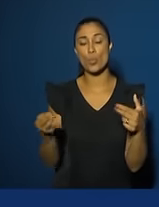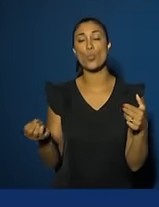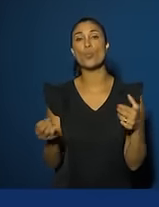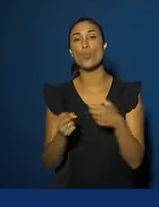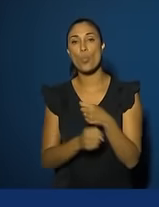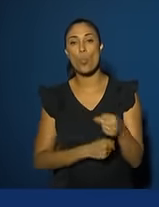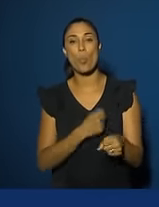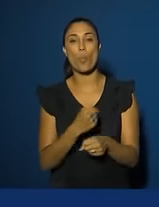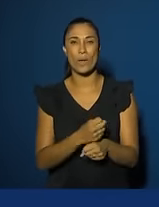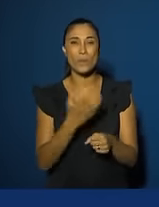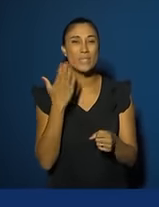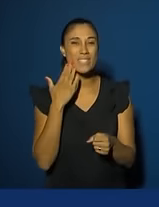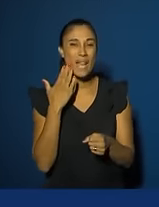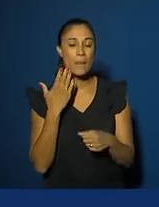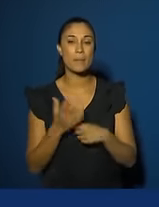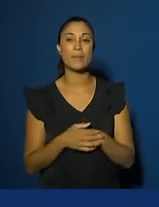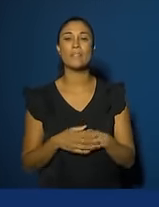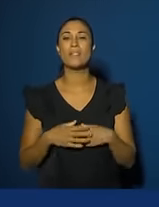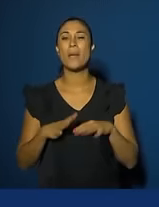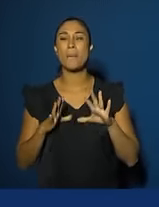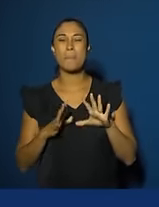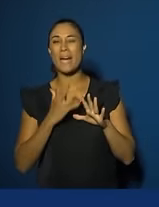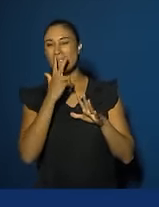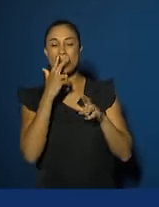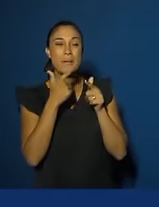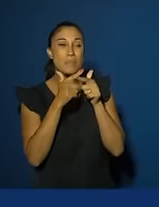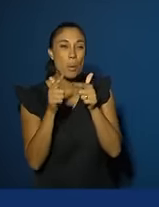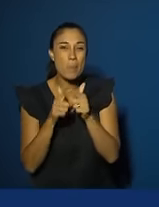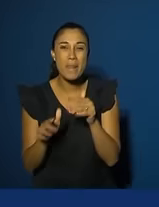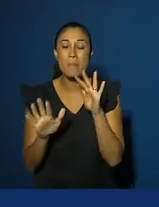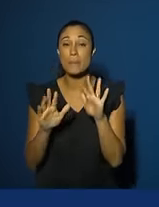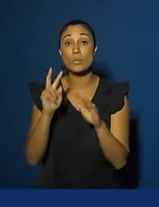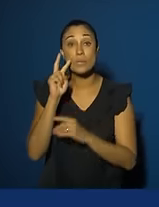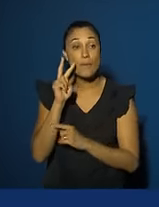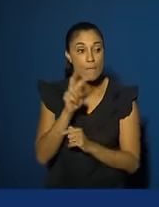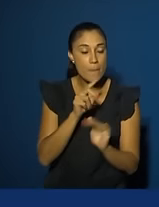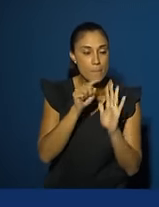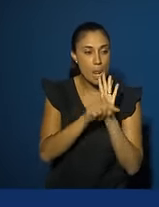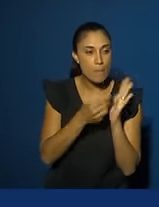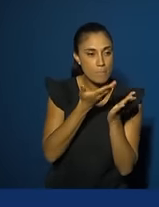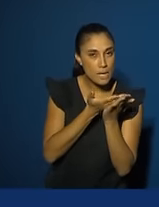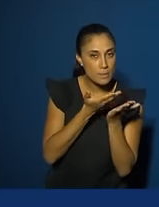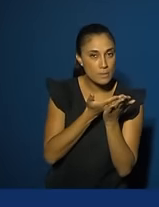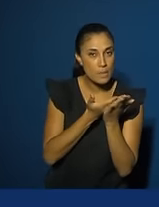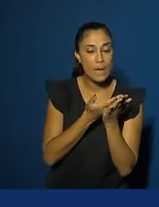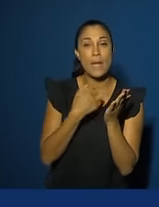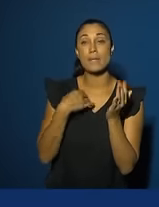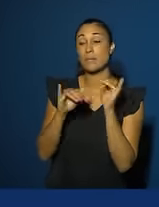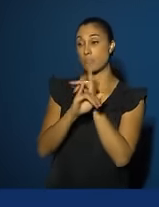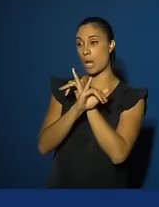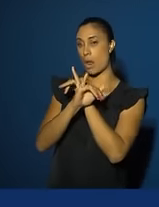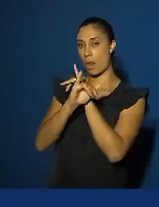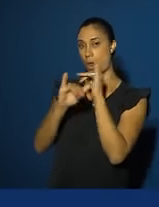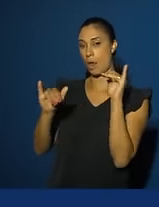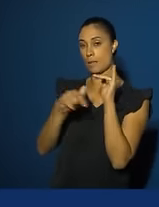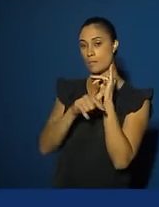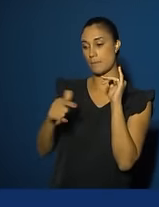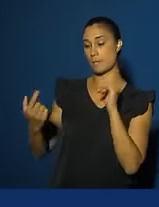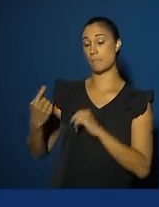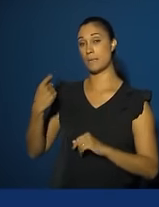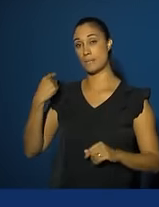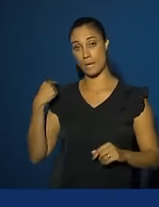nome pra coisa dá é mais emblemático mas quando você vai ver essas medidas anunciadas semana